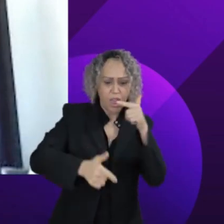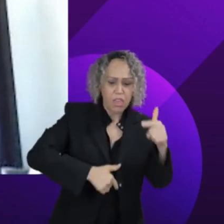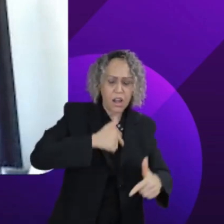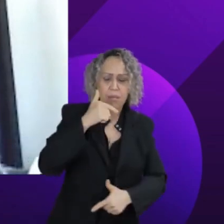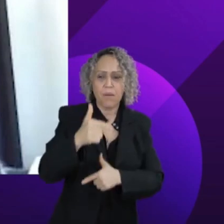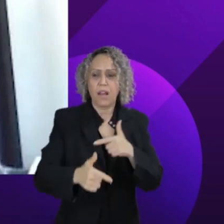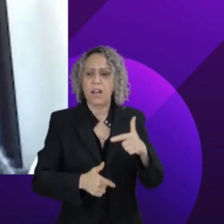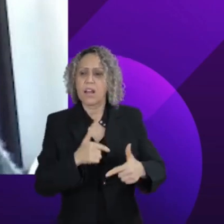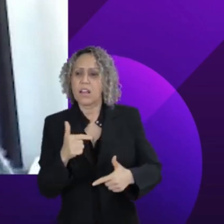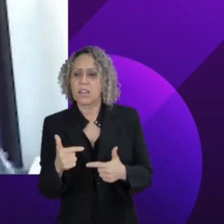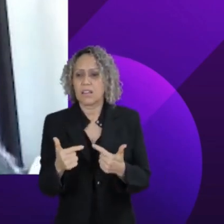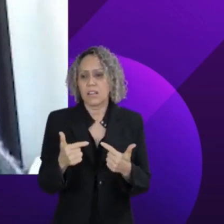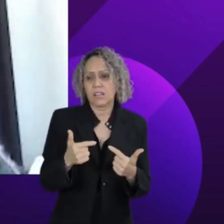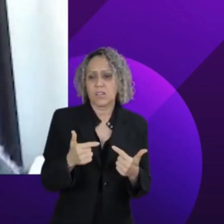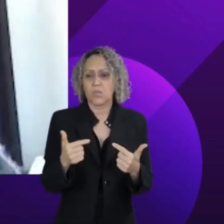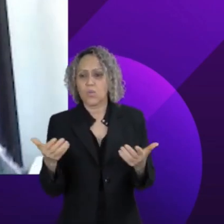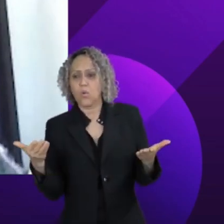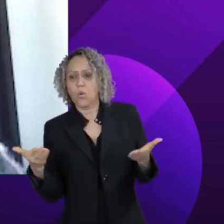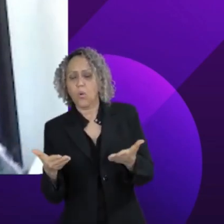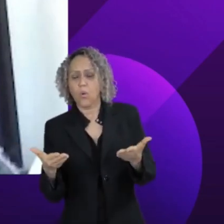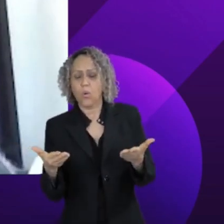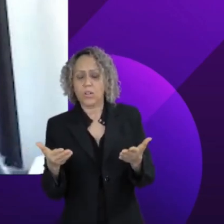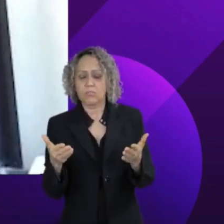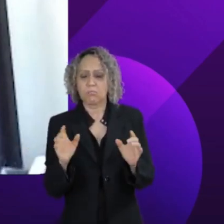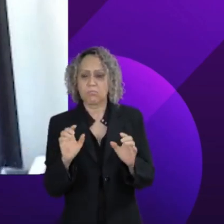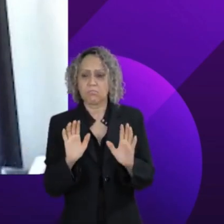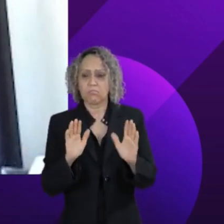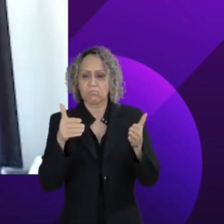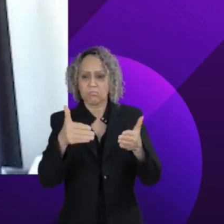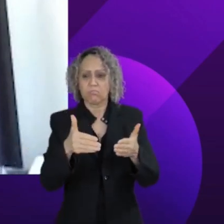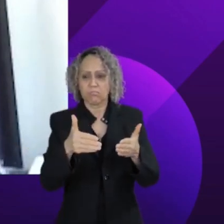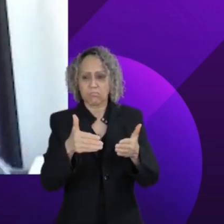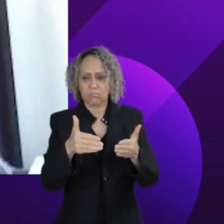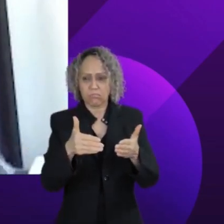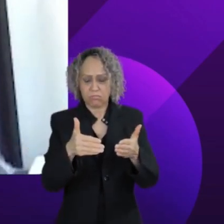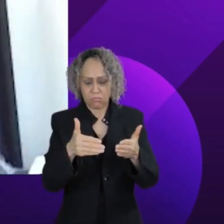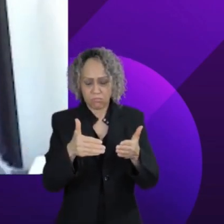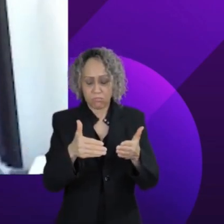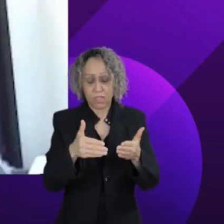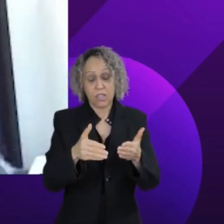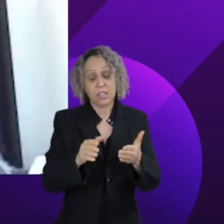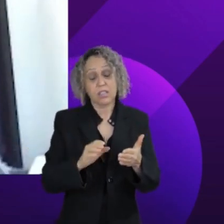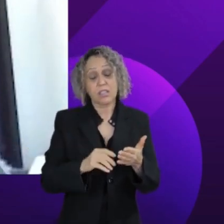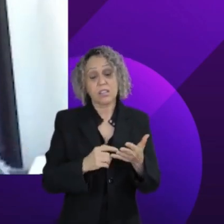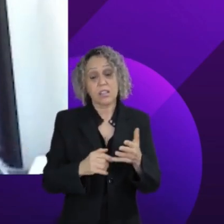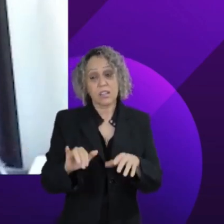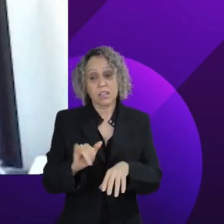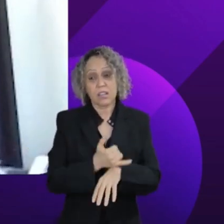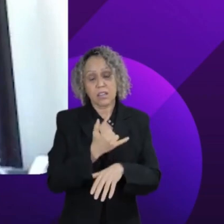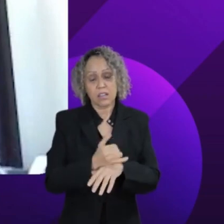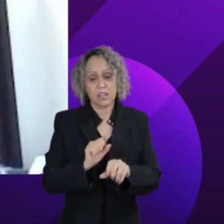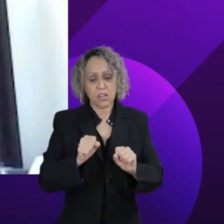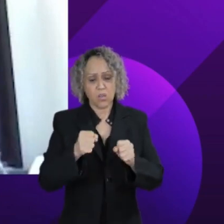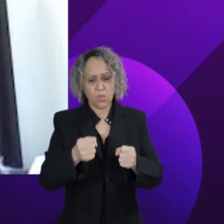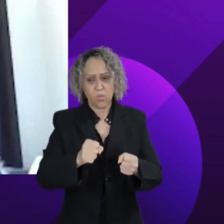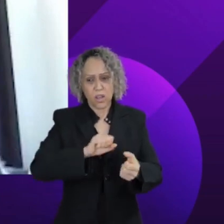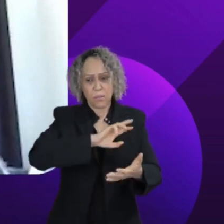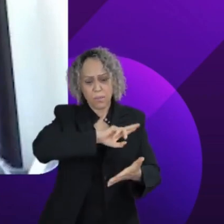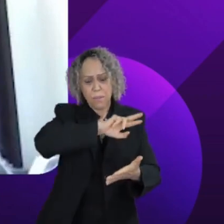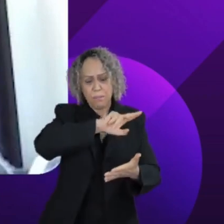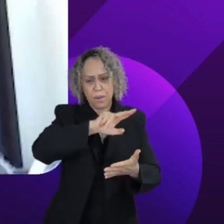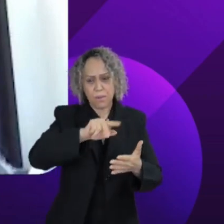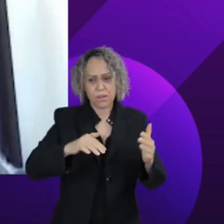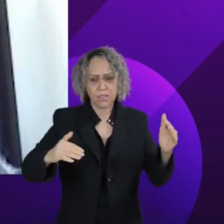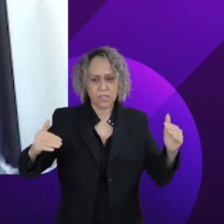né, hoje especificamente no campo de produção de solução para o combate às mais diversas